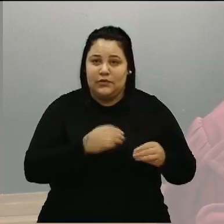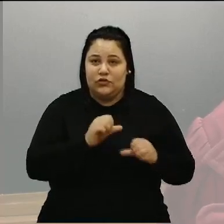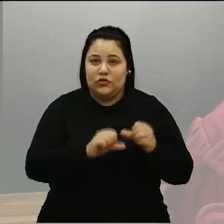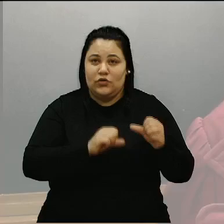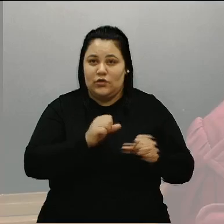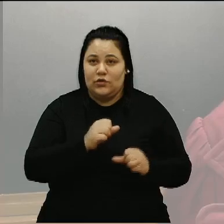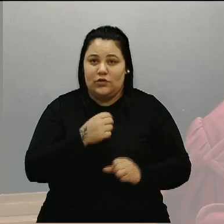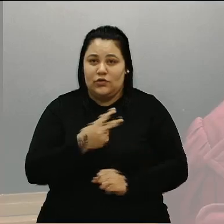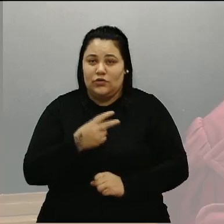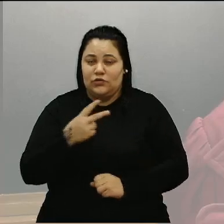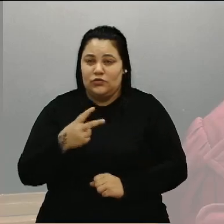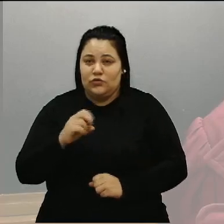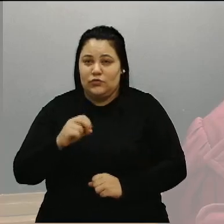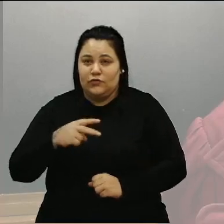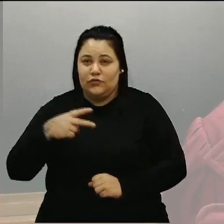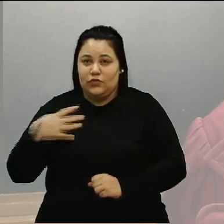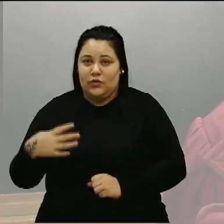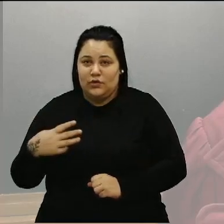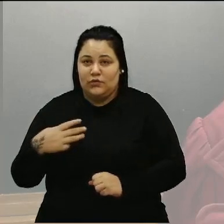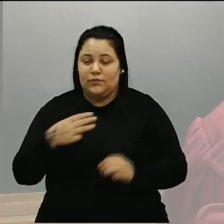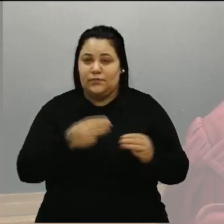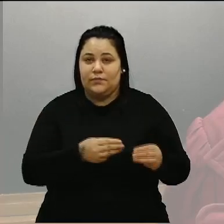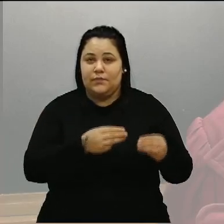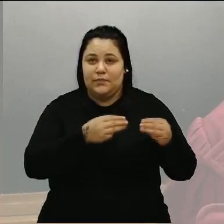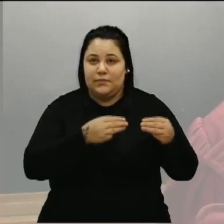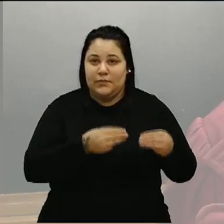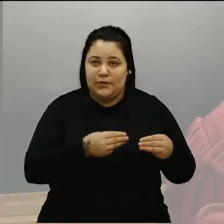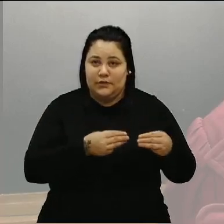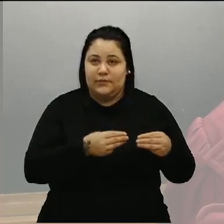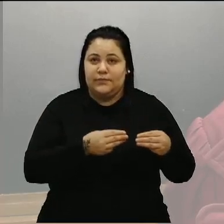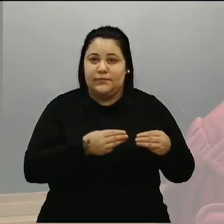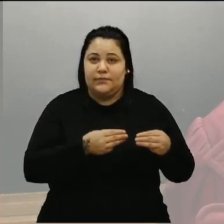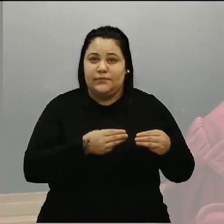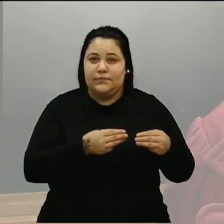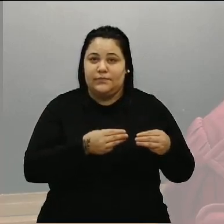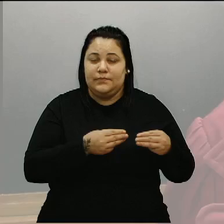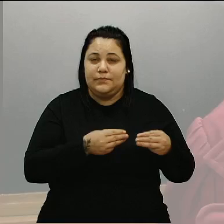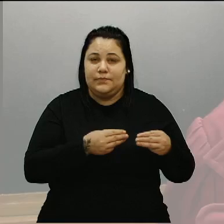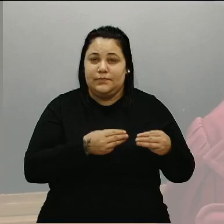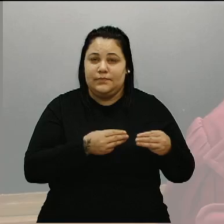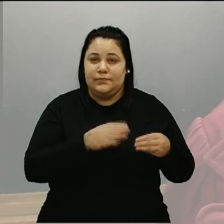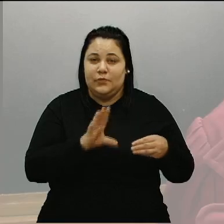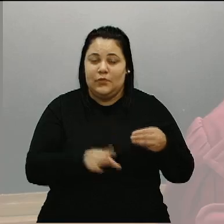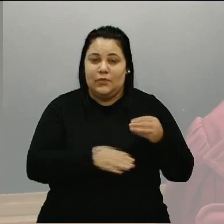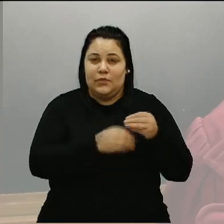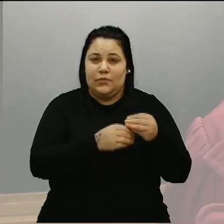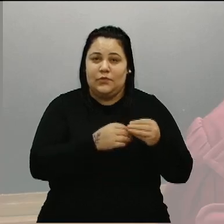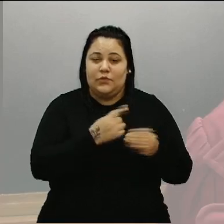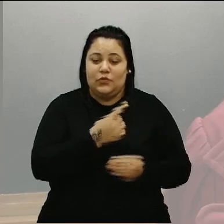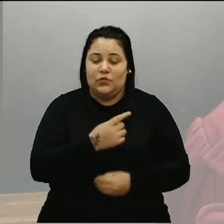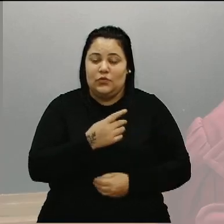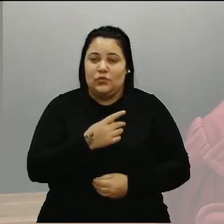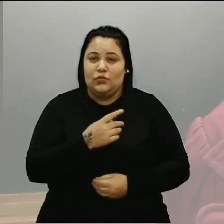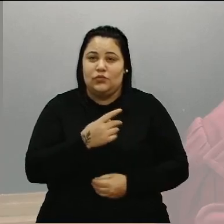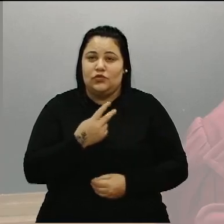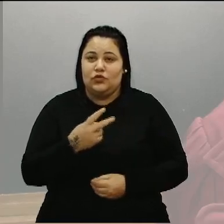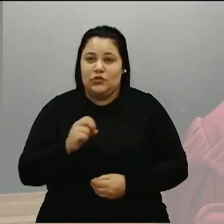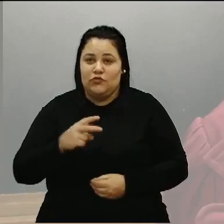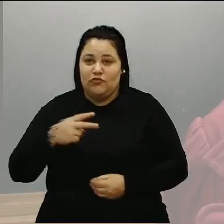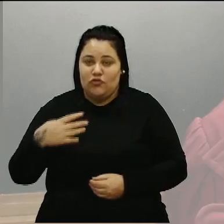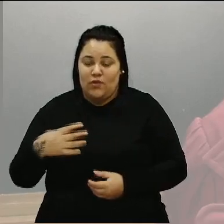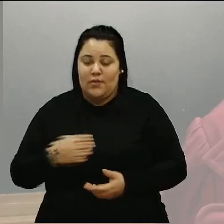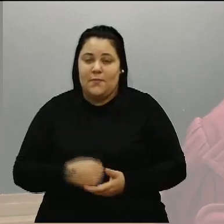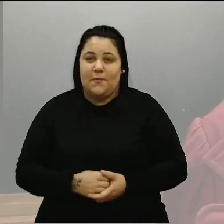2024, emenda modificativa 3 de 2024 e emenda aditiva 1 de 2024.